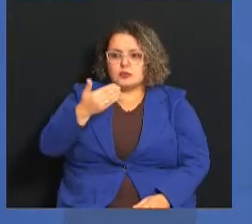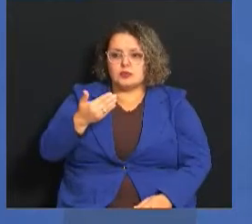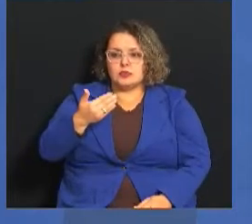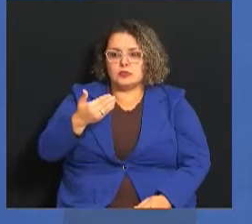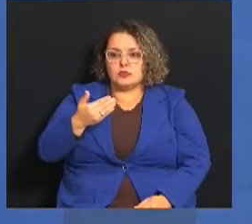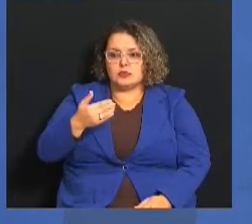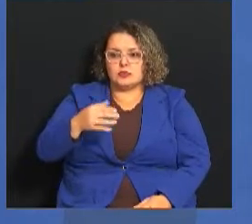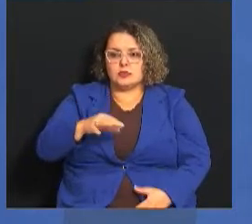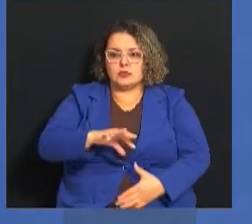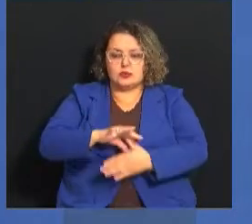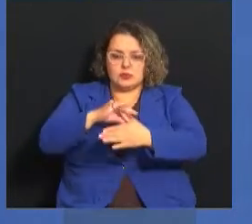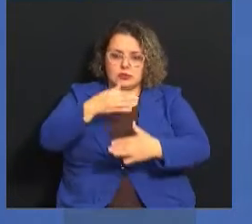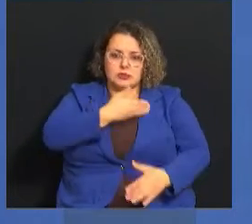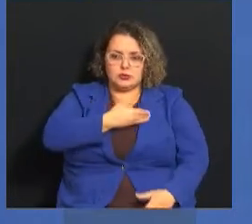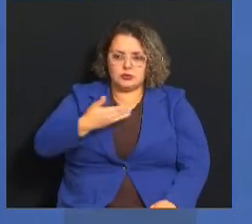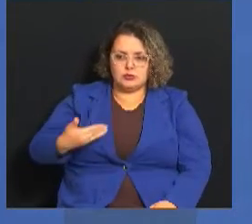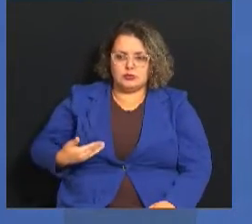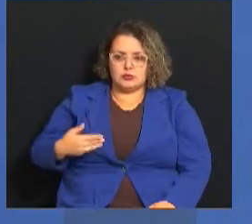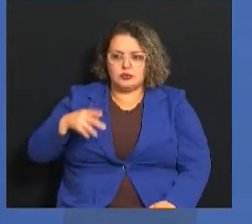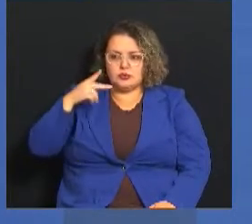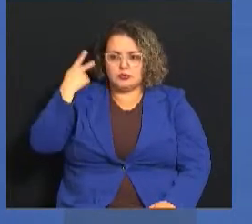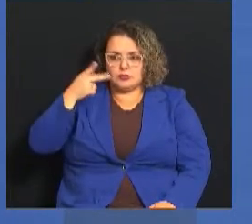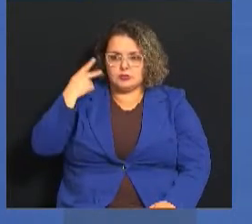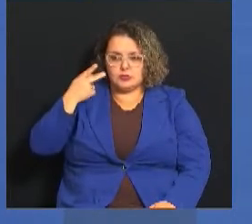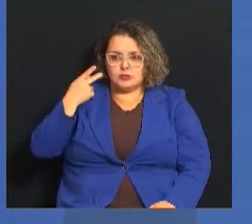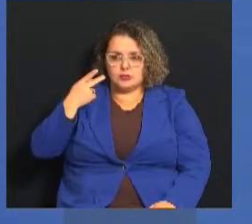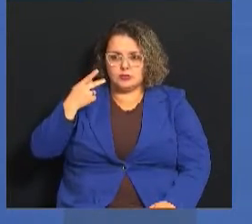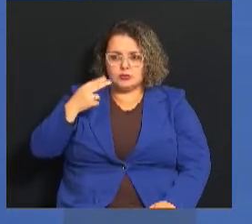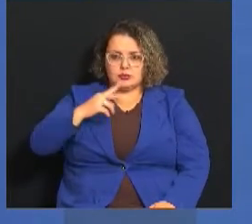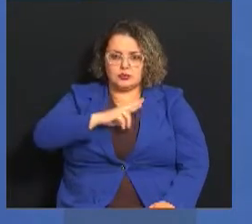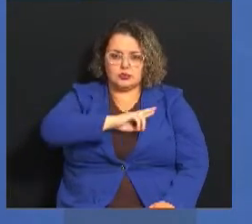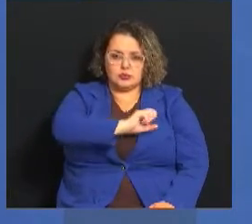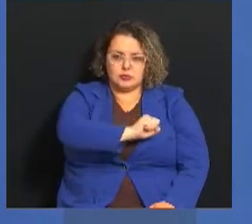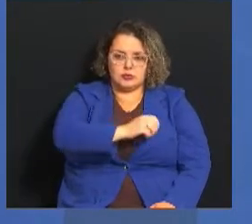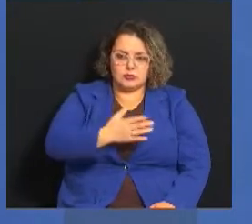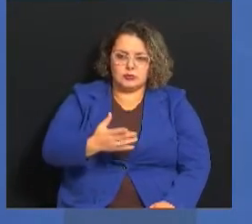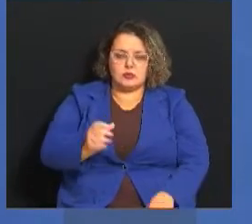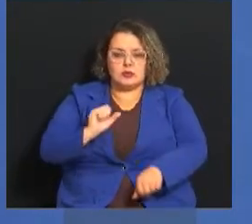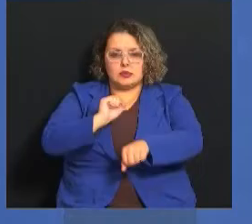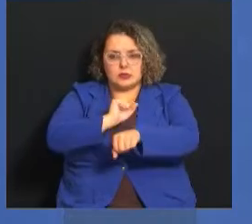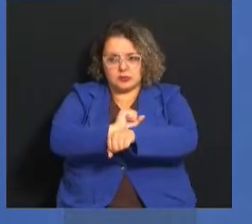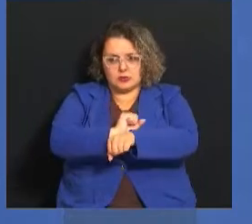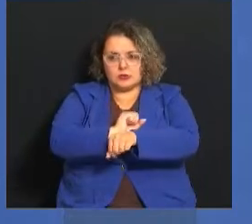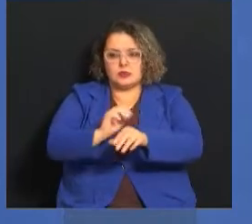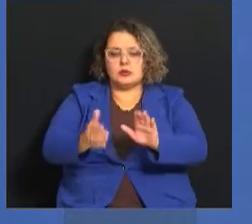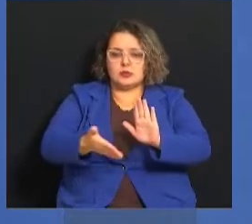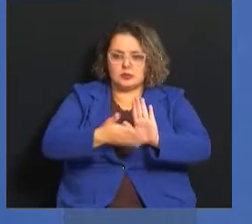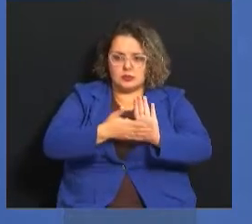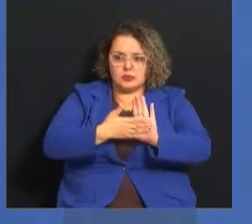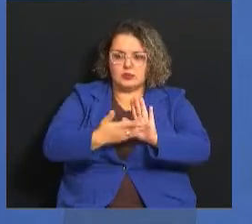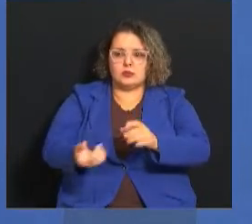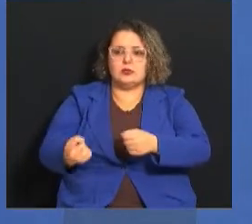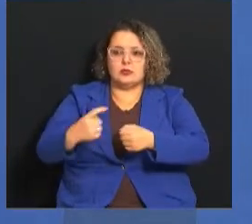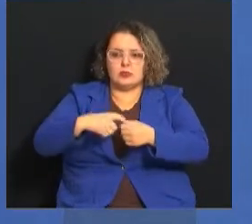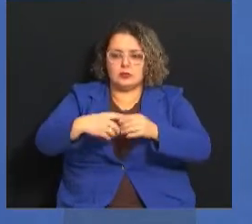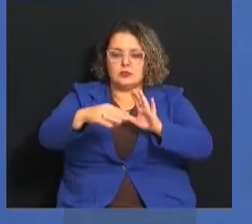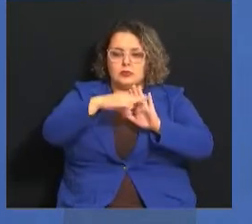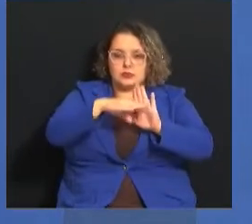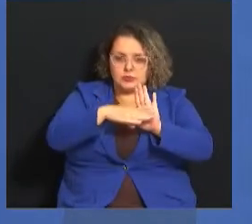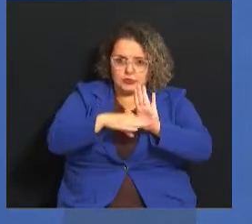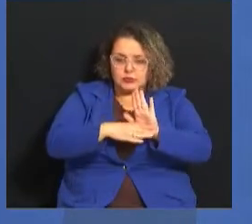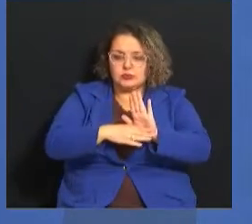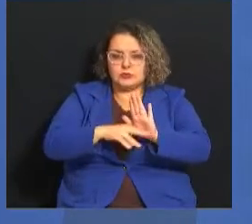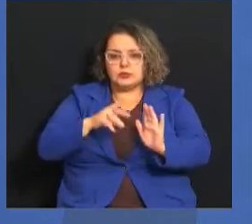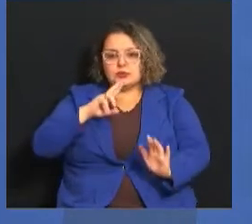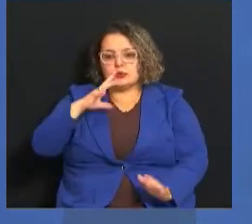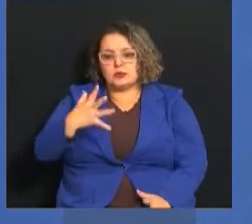líder de governo, o vereador Luiz Rossini, e a gente aguarda então que essa proposta volte à pauta. O resultado